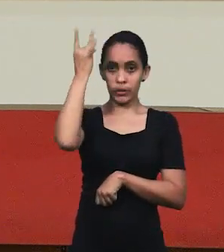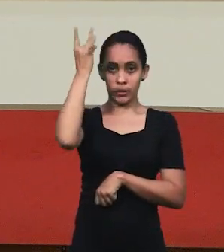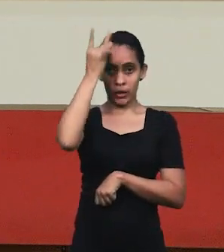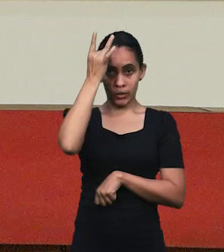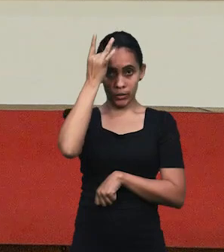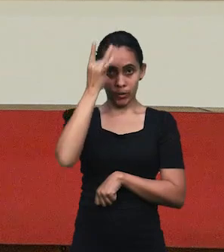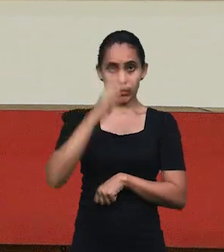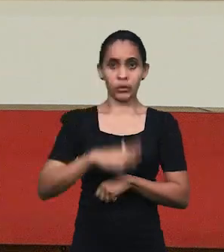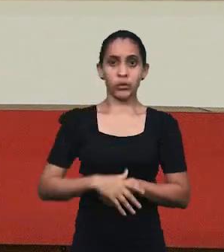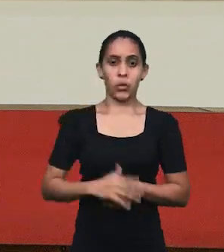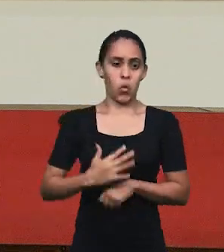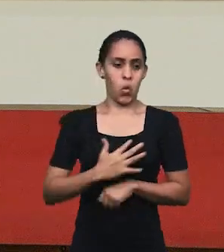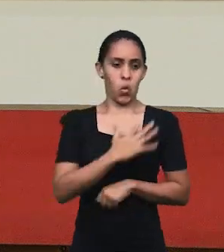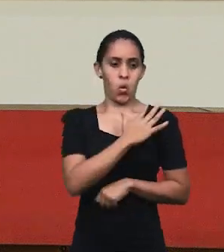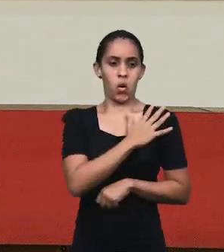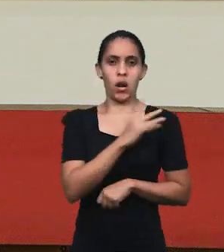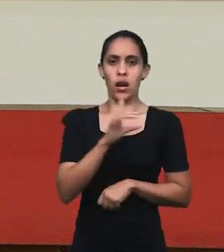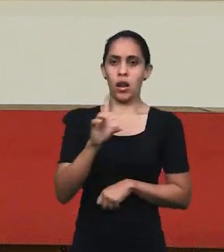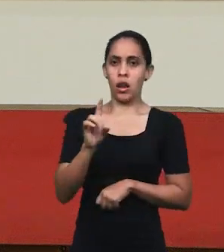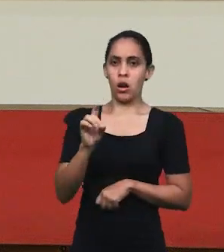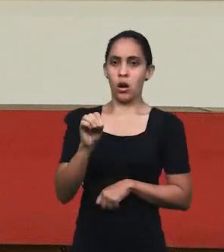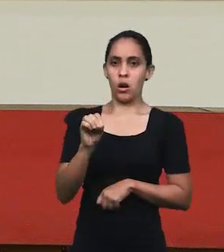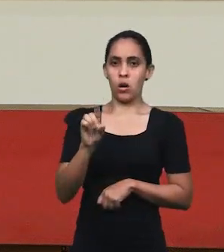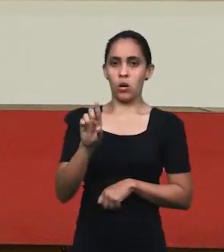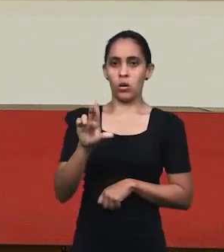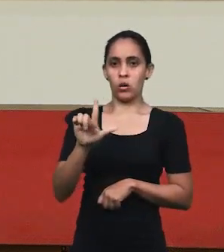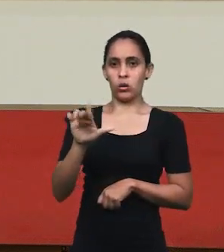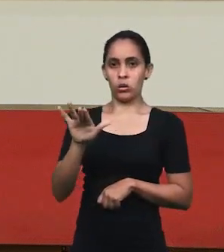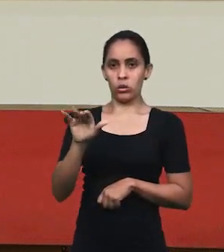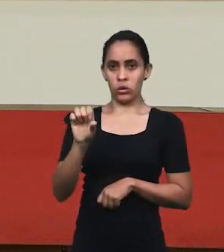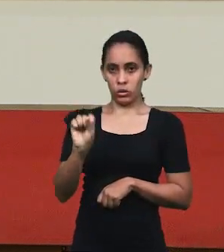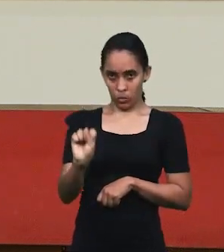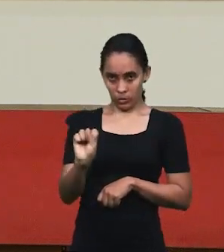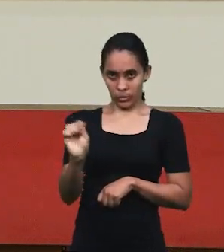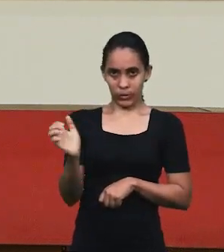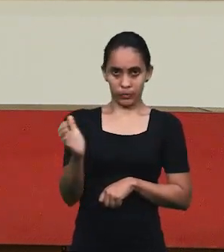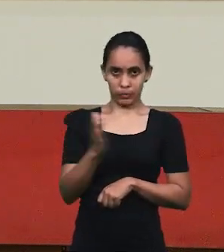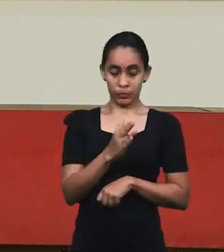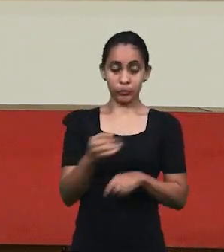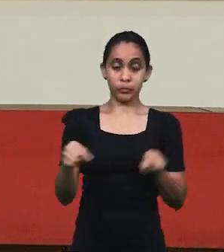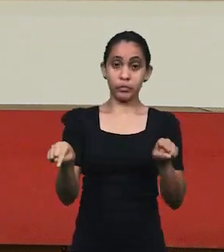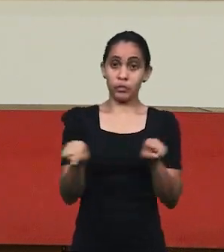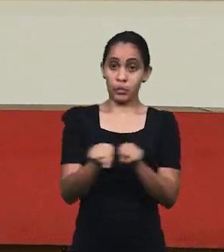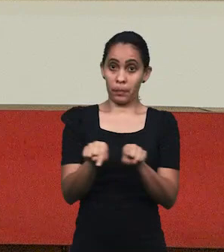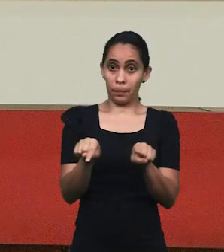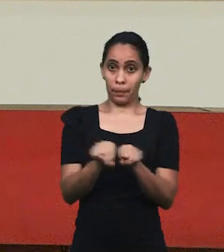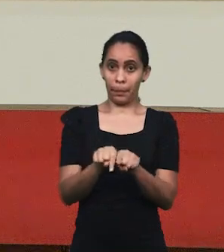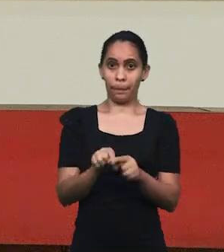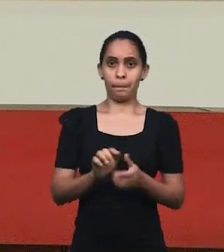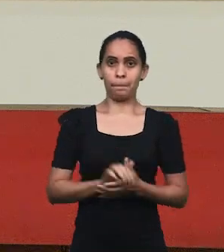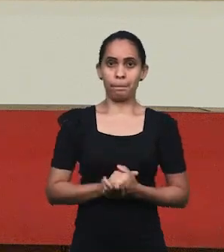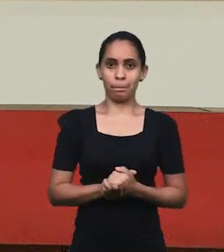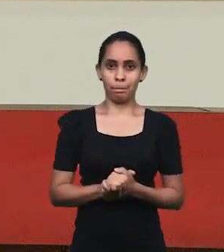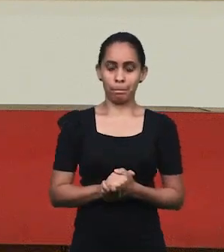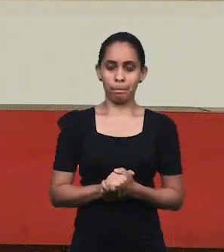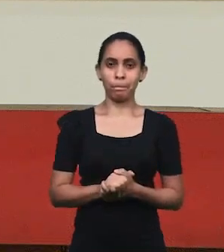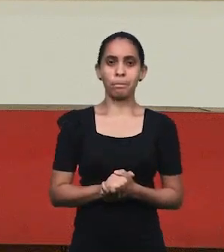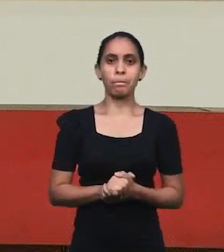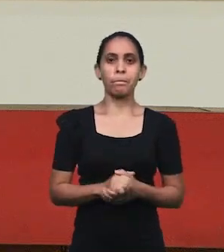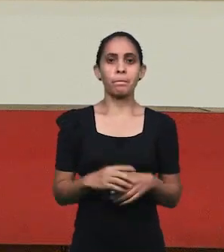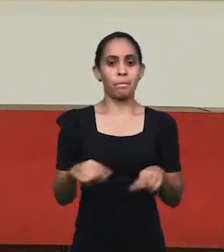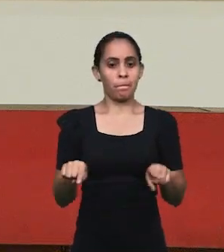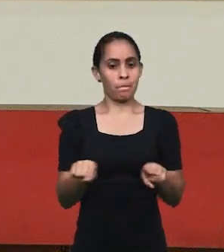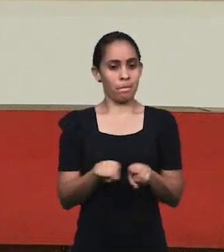Amém. Assentados, pastor Hernandes, vamos aqui antes registrar